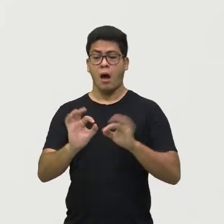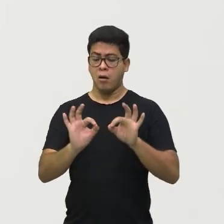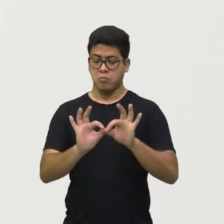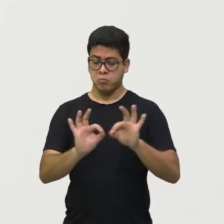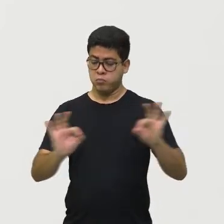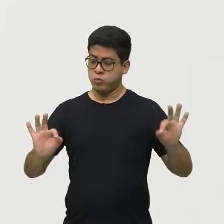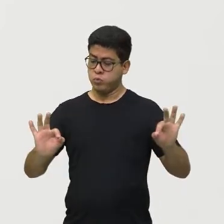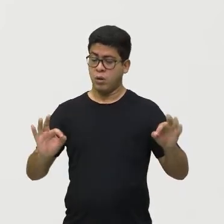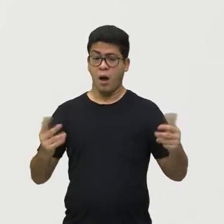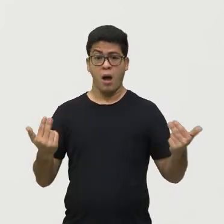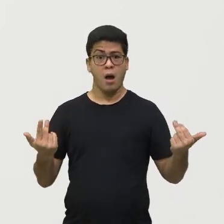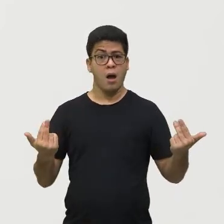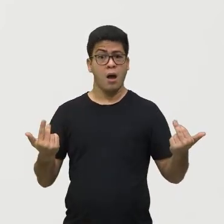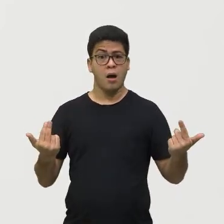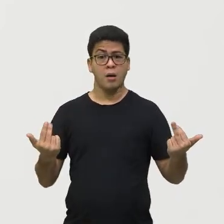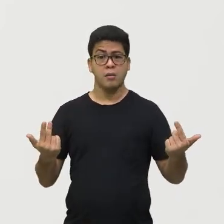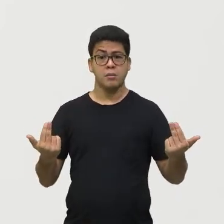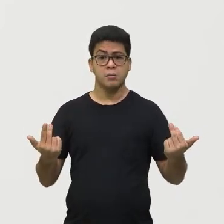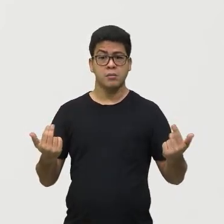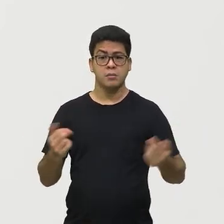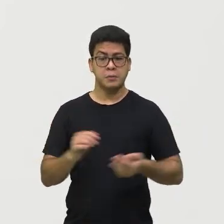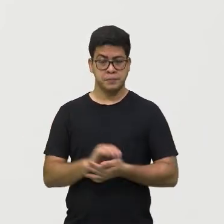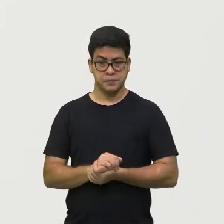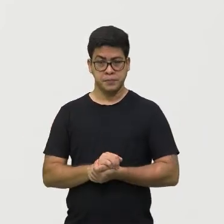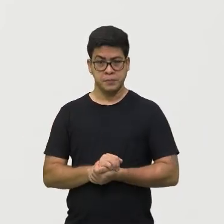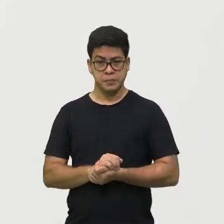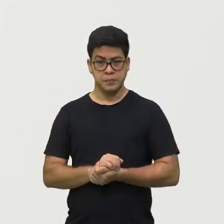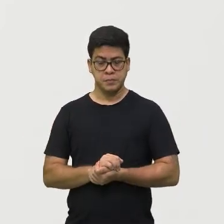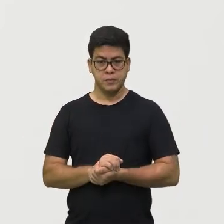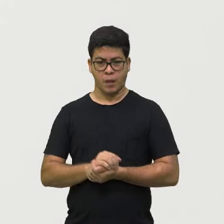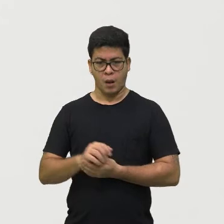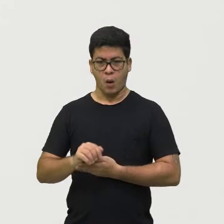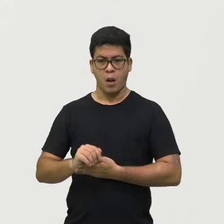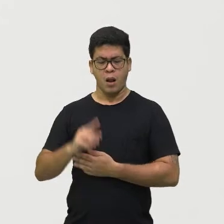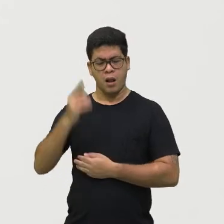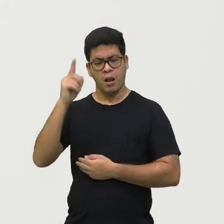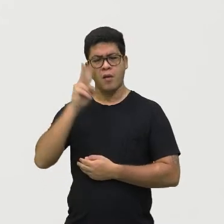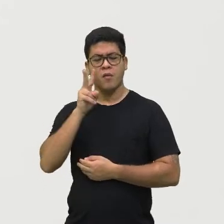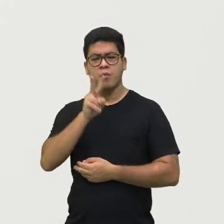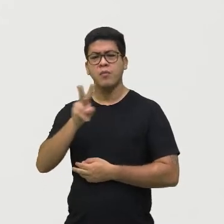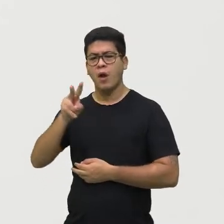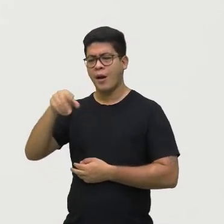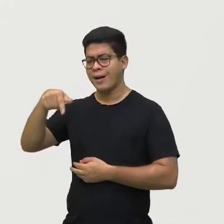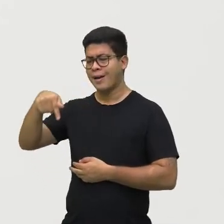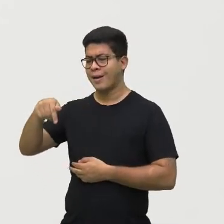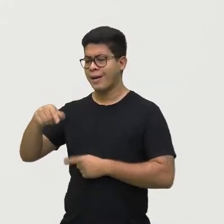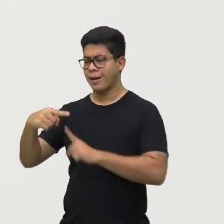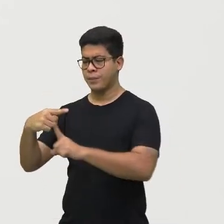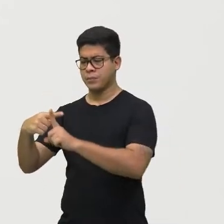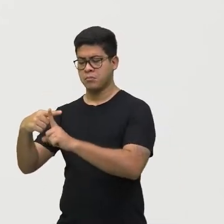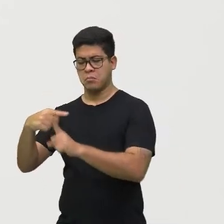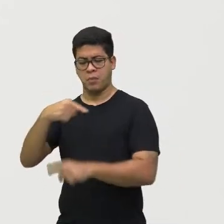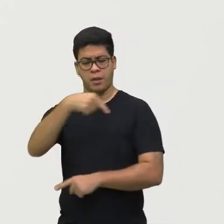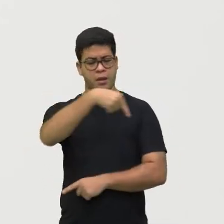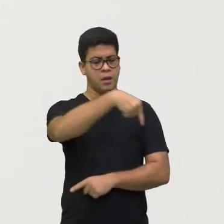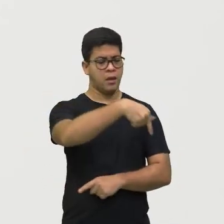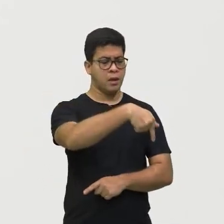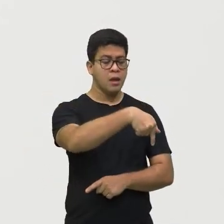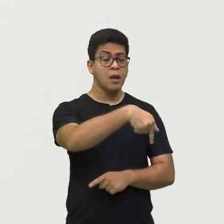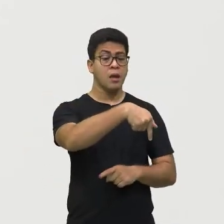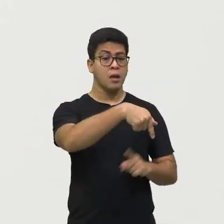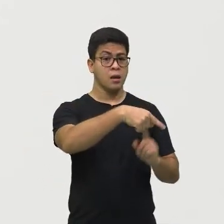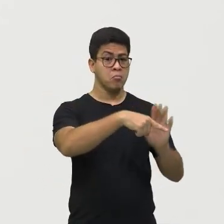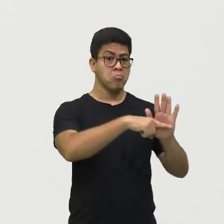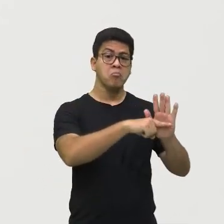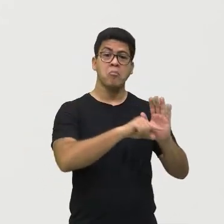distância, olha só, da carga Q1 e da carga mais Q e da carga menos Q. Quando eu fizer a conta dos dois potenciais aqui, olha, como